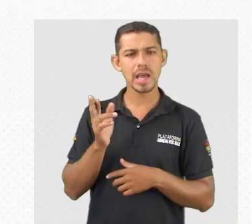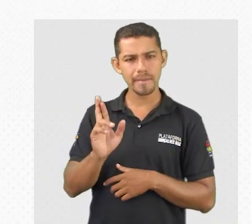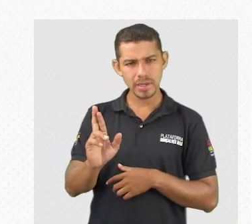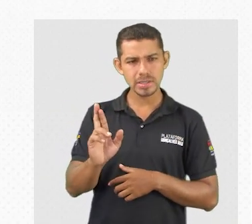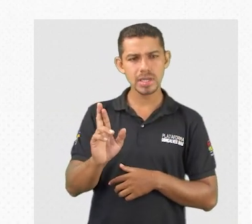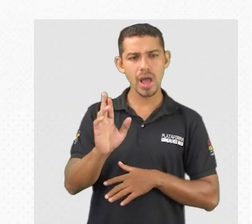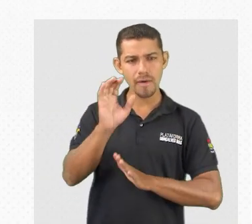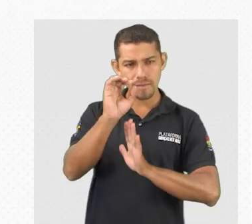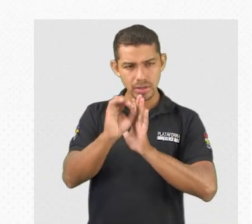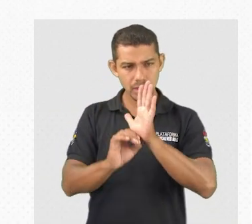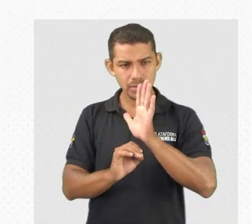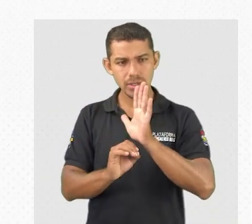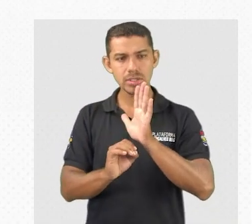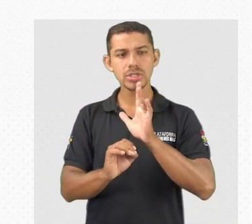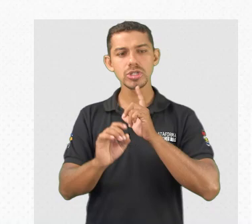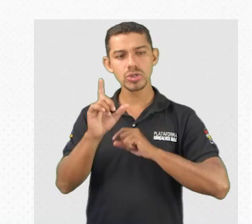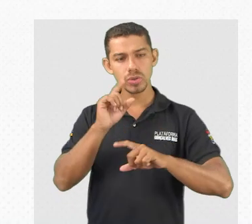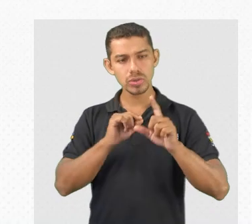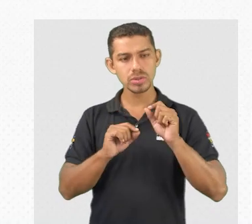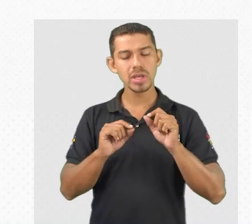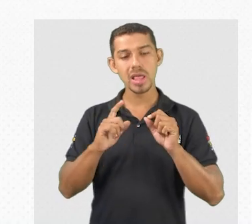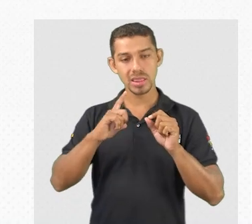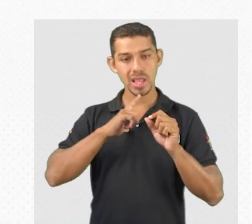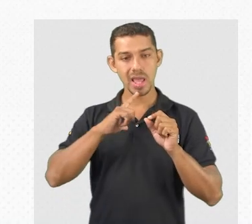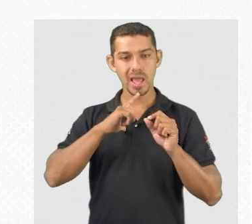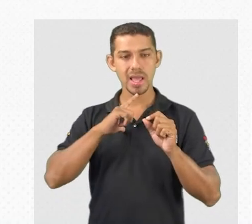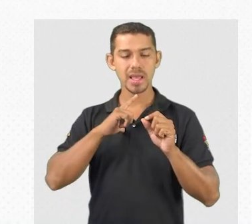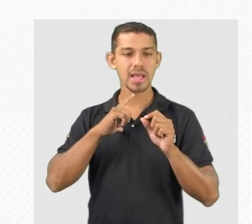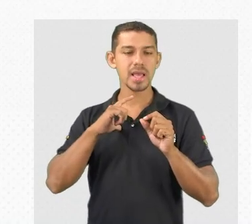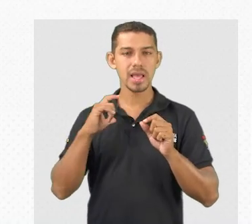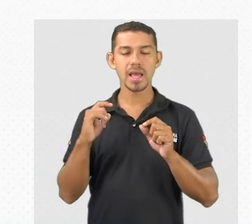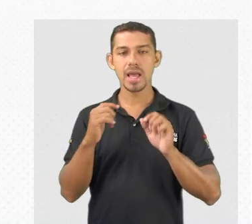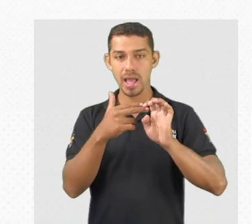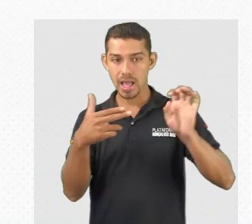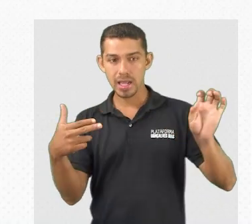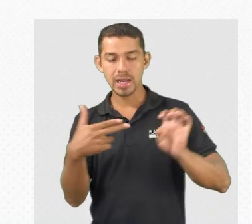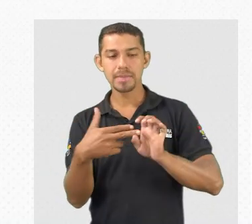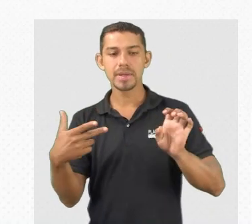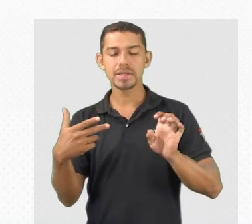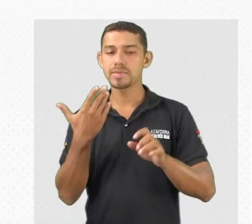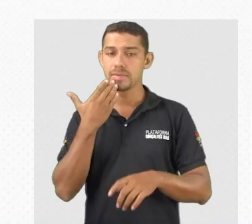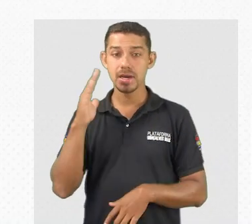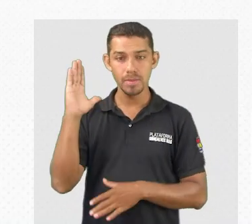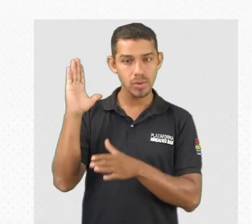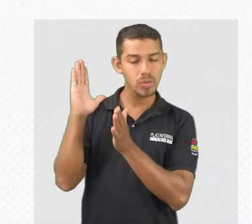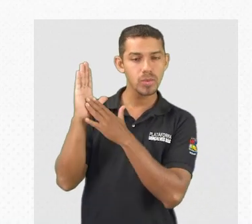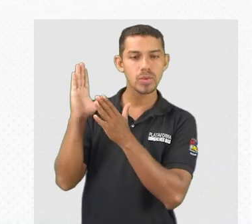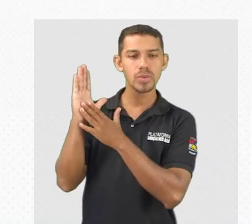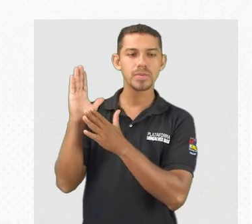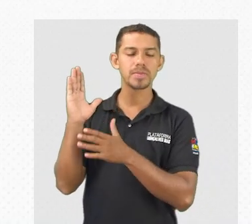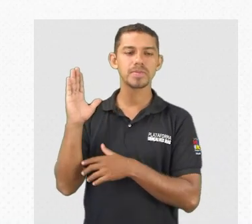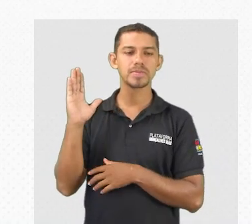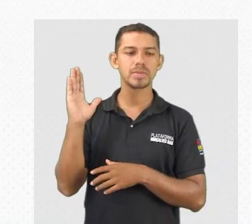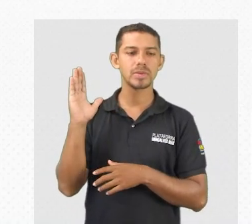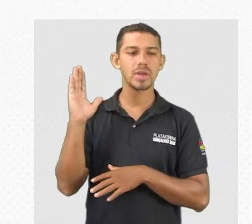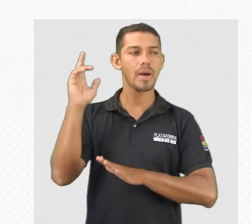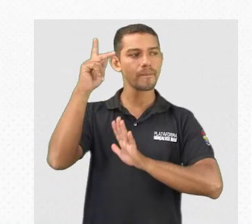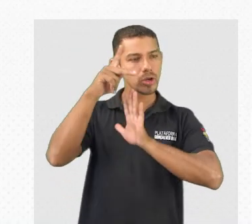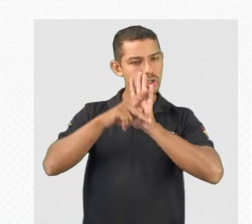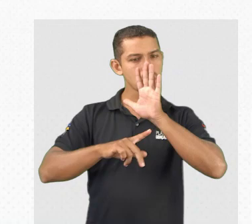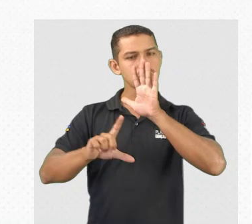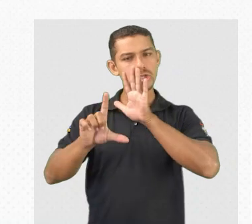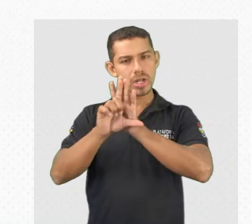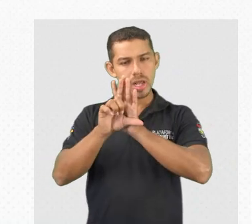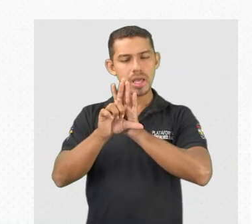representantes oficialmente escolhidos tenham, então, elementos para propor, né, projetos de